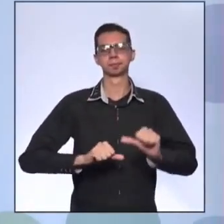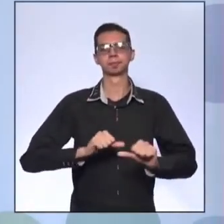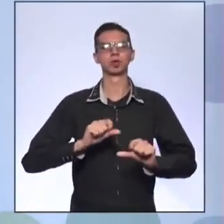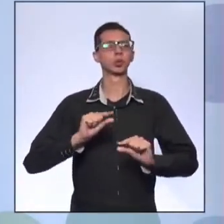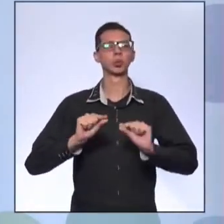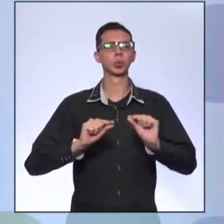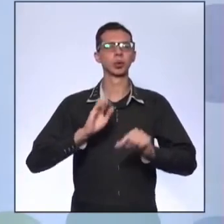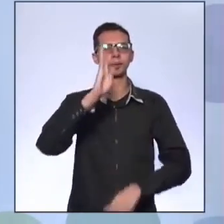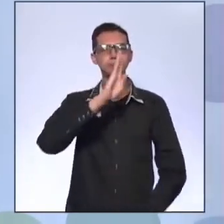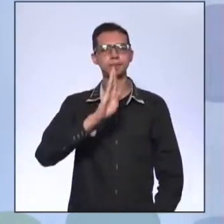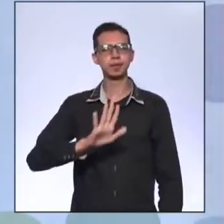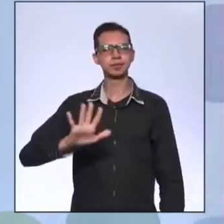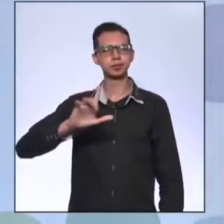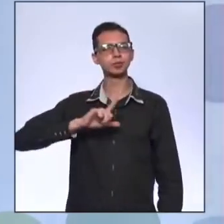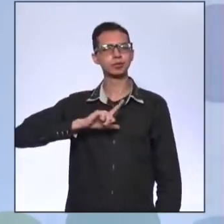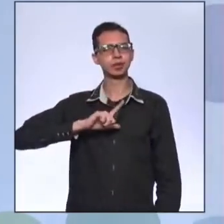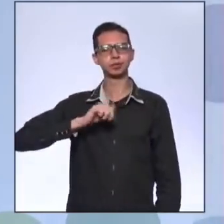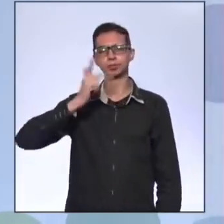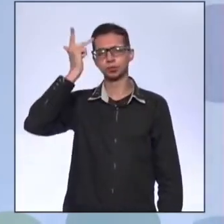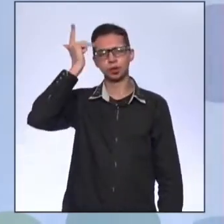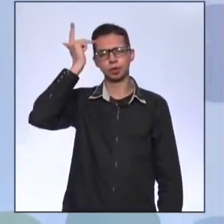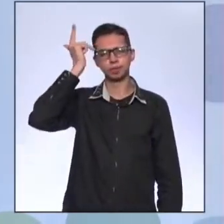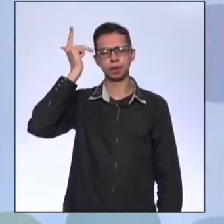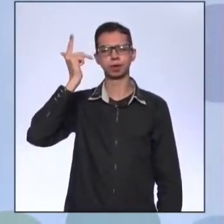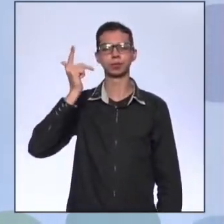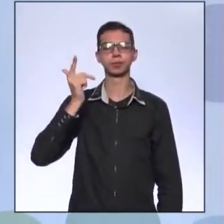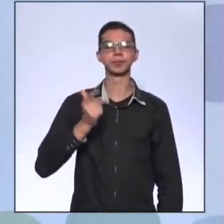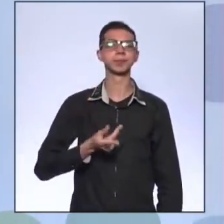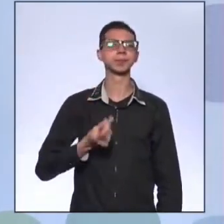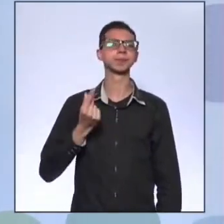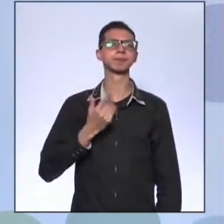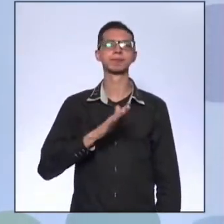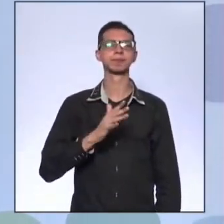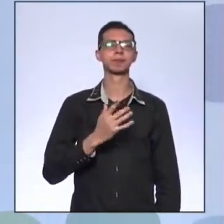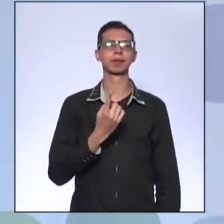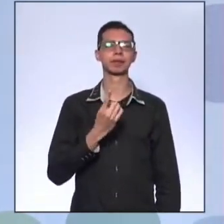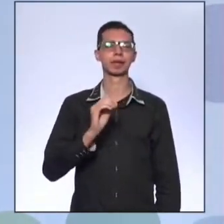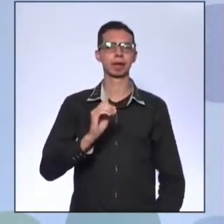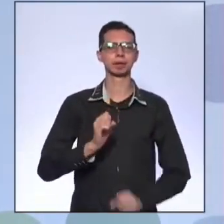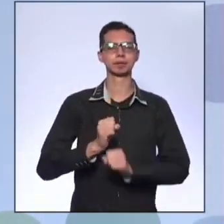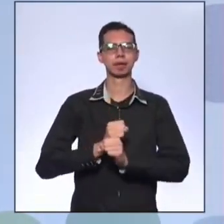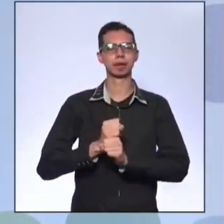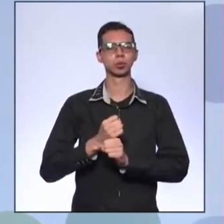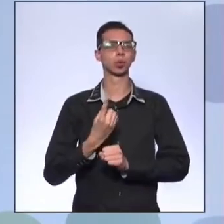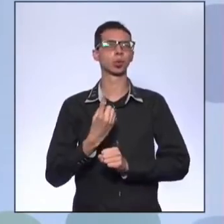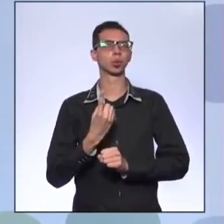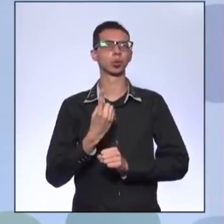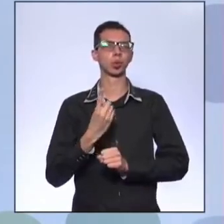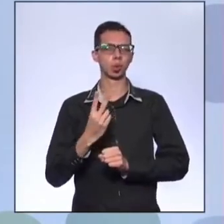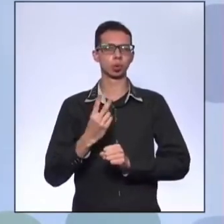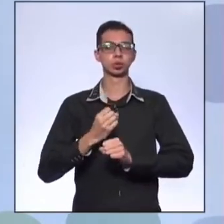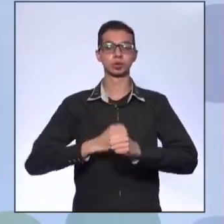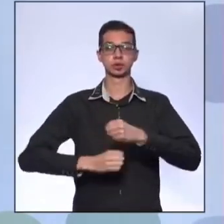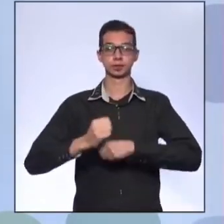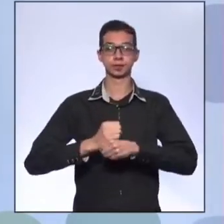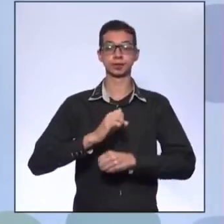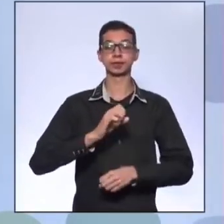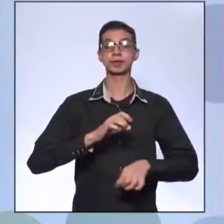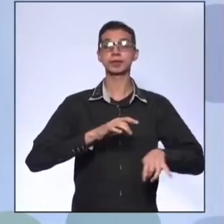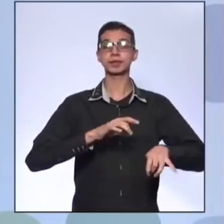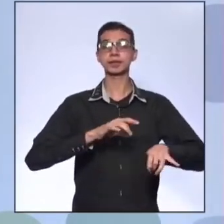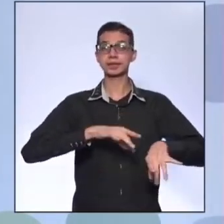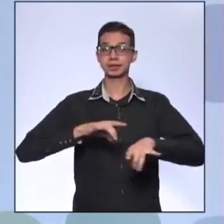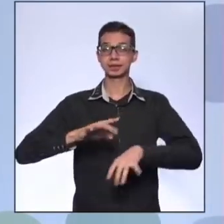um fenômeno muito comum, né, que surgiu aí há cerca de uns 10, 12 anos atrás, o chamado tecnobrega, que